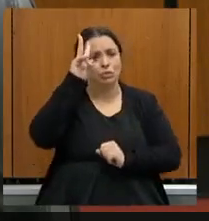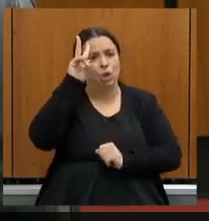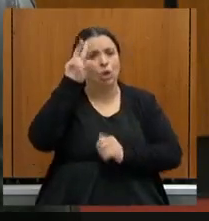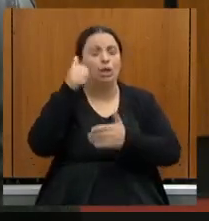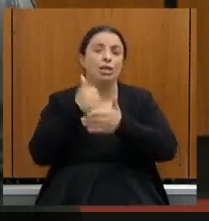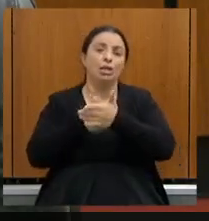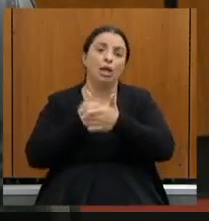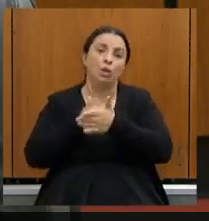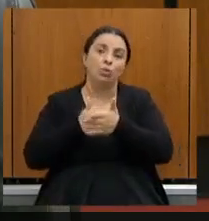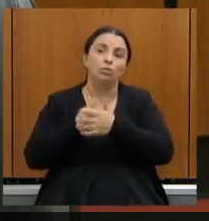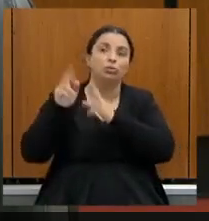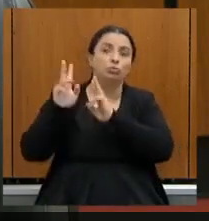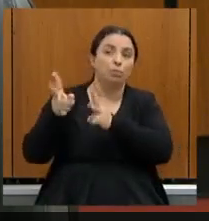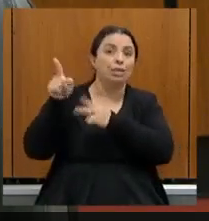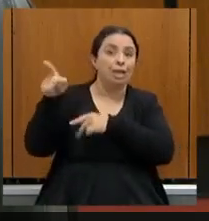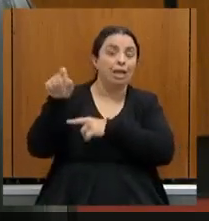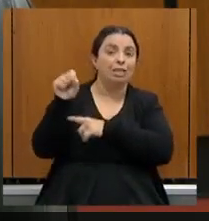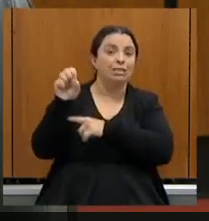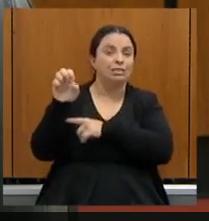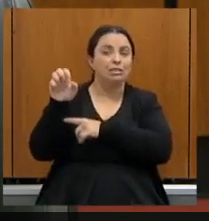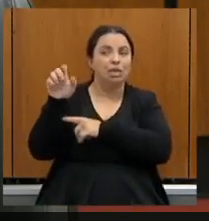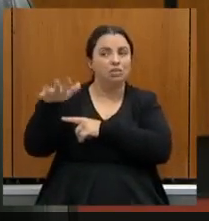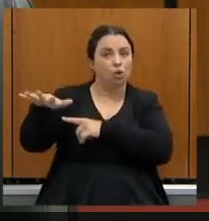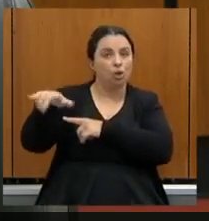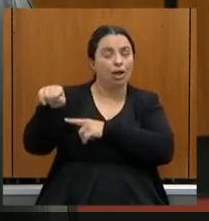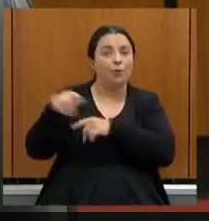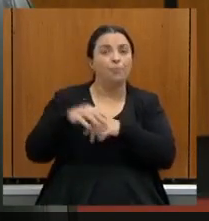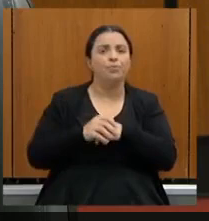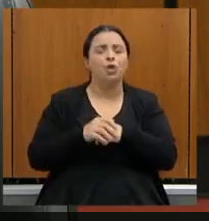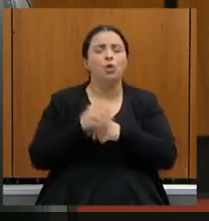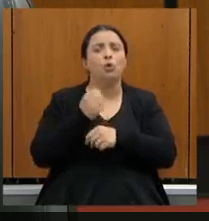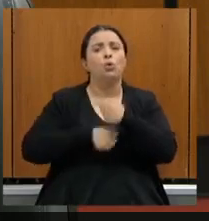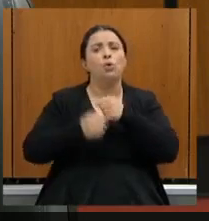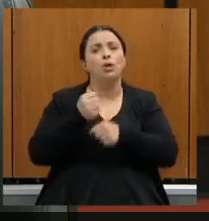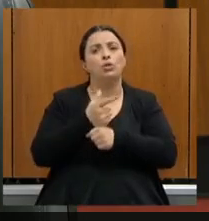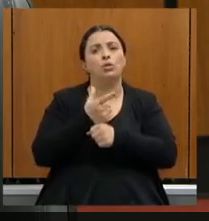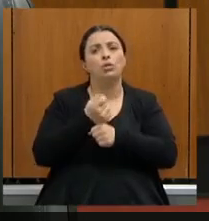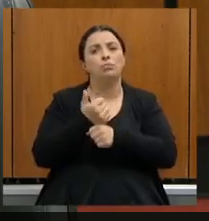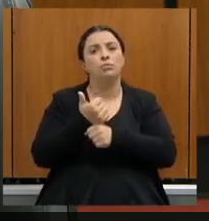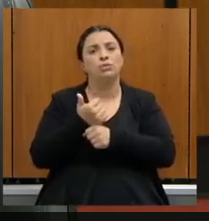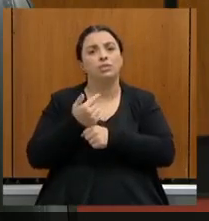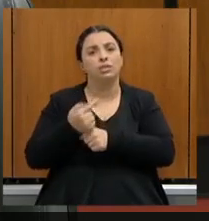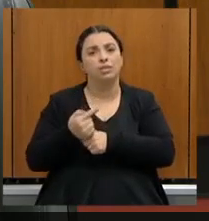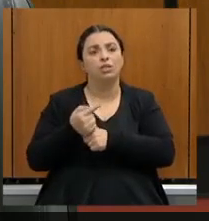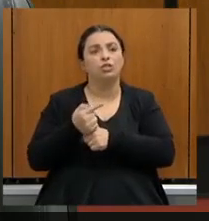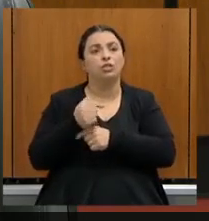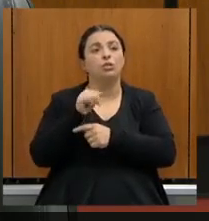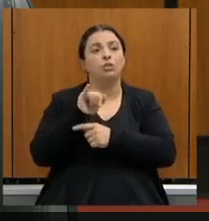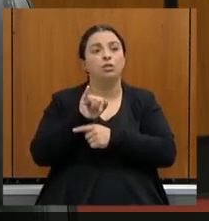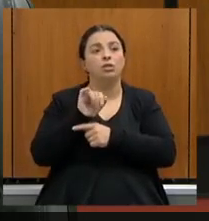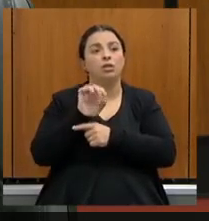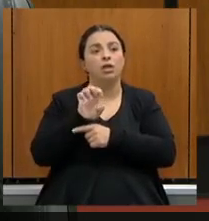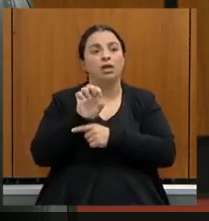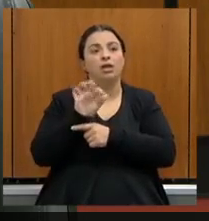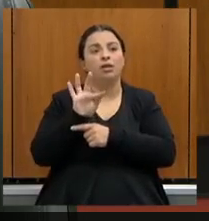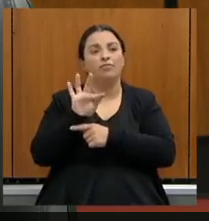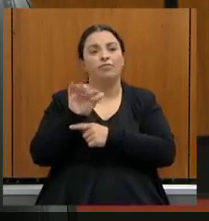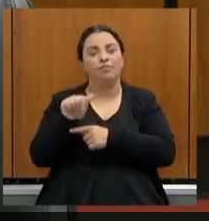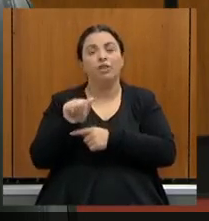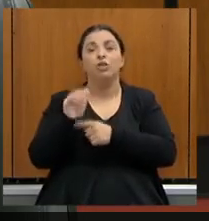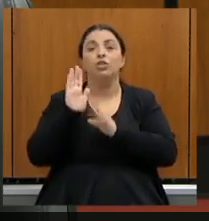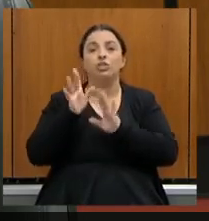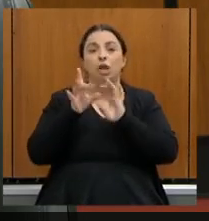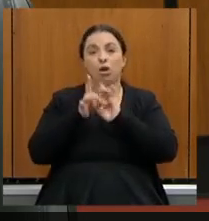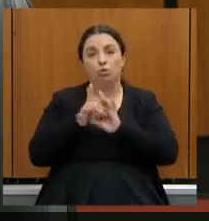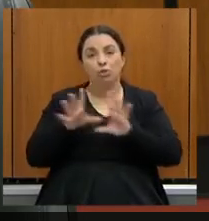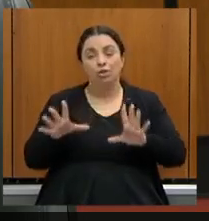pela serra, em 2017, o IEFA autorizou a mineração na Serra do